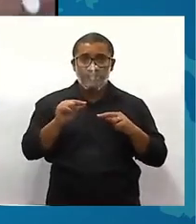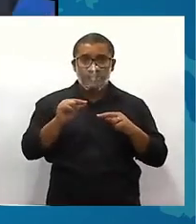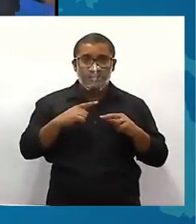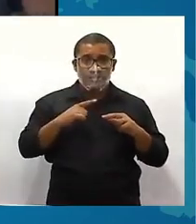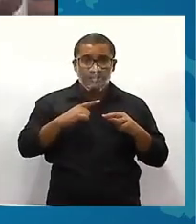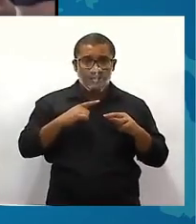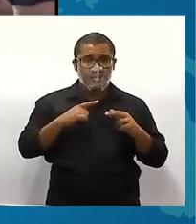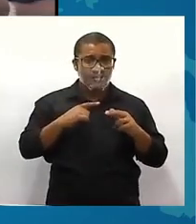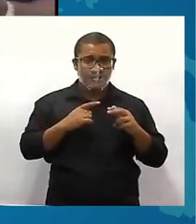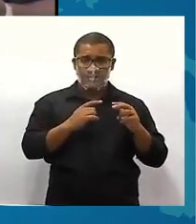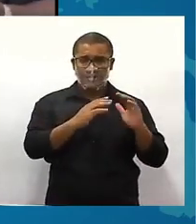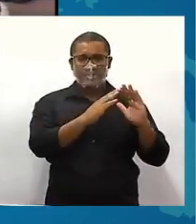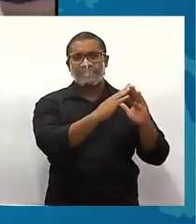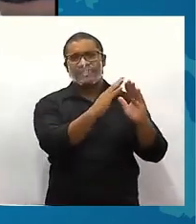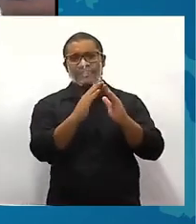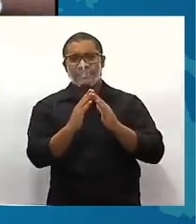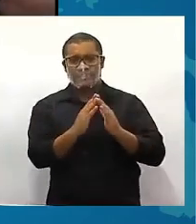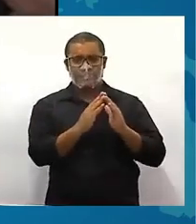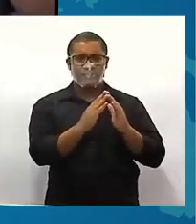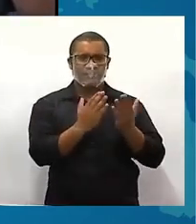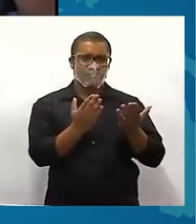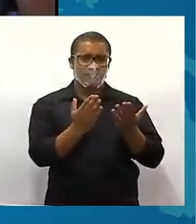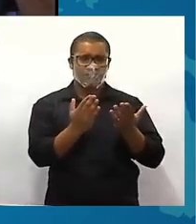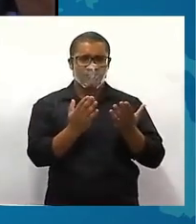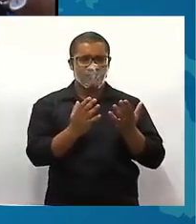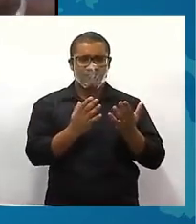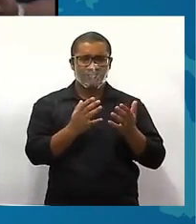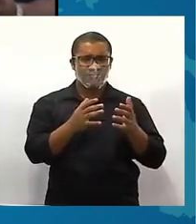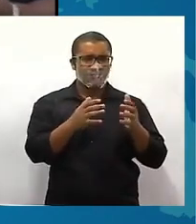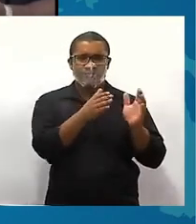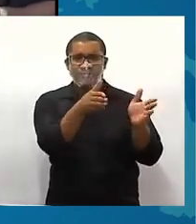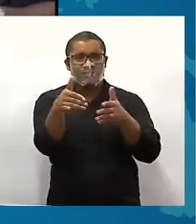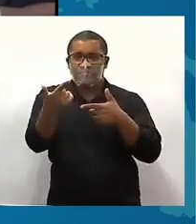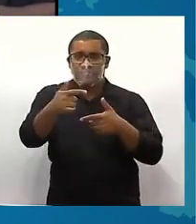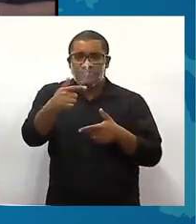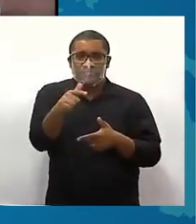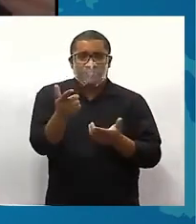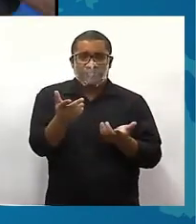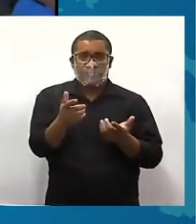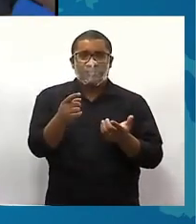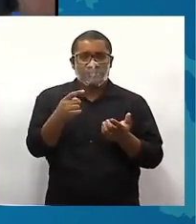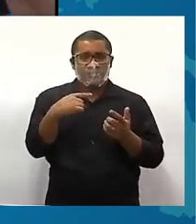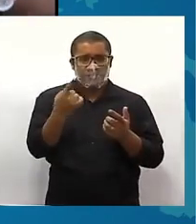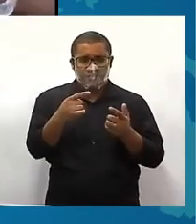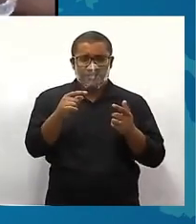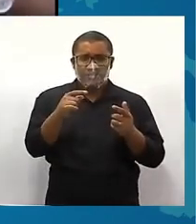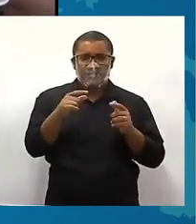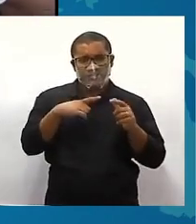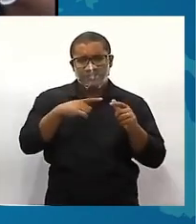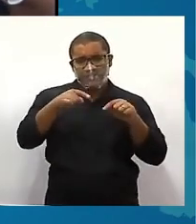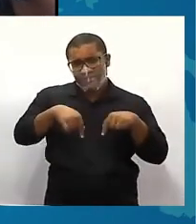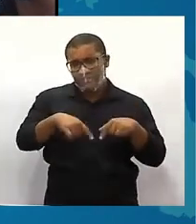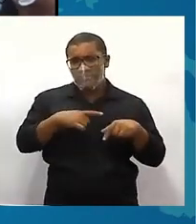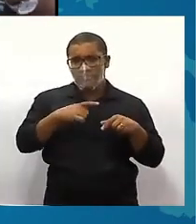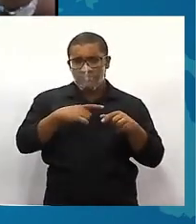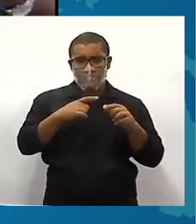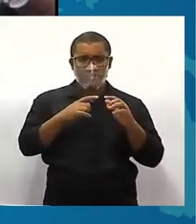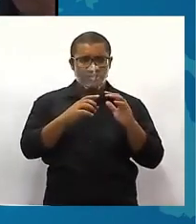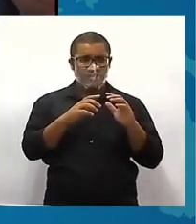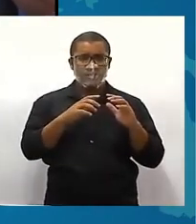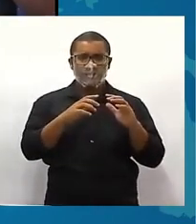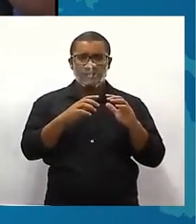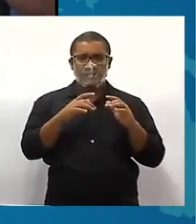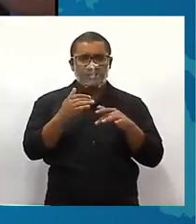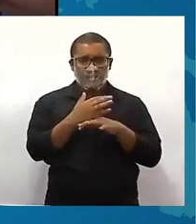malformação urbana. Né? Nós tivemos uma urbanização desencontrada, nossa cidade cresceu demais, o êxodo rural